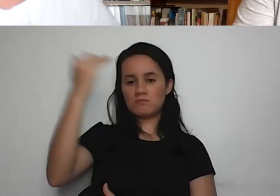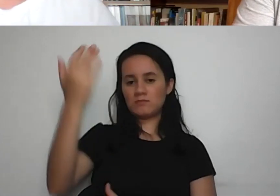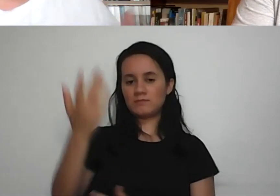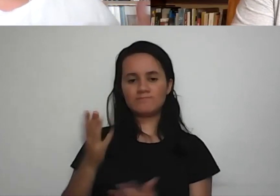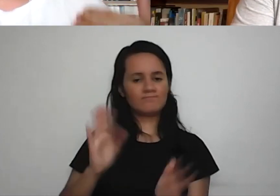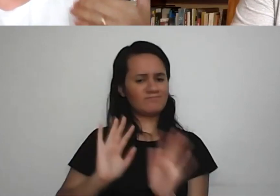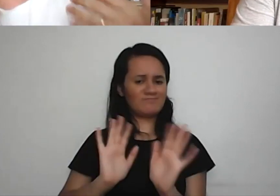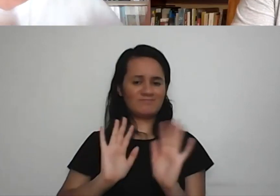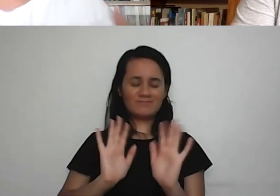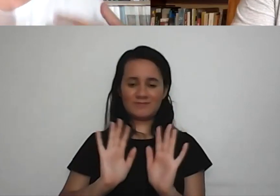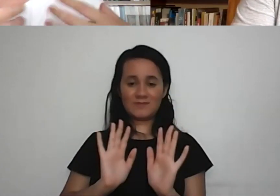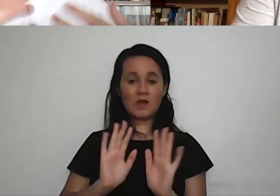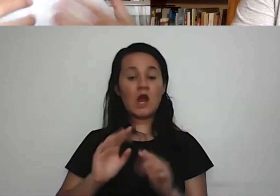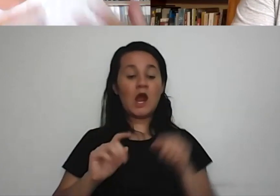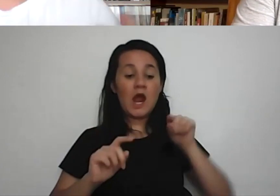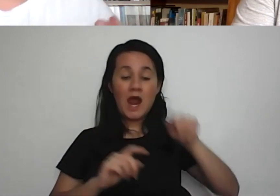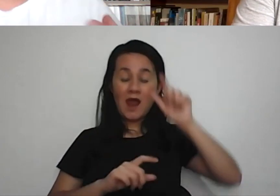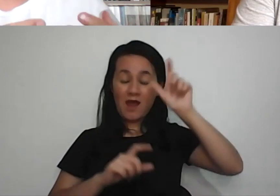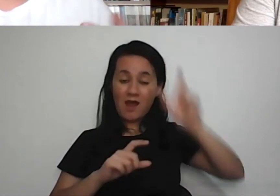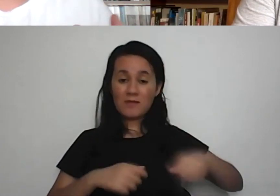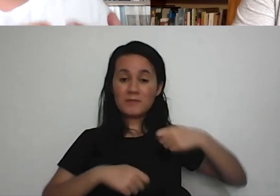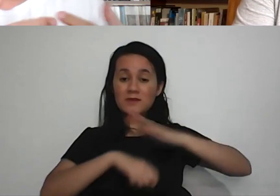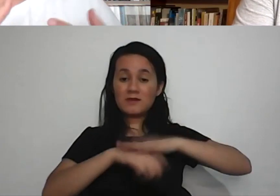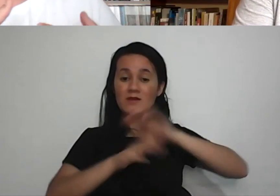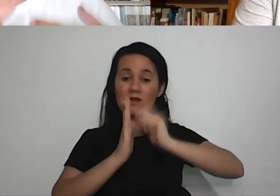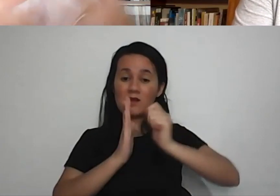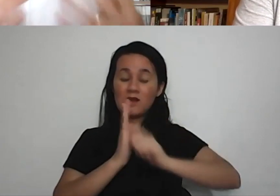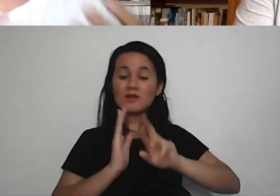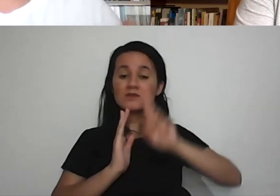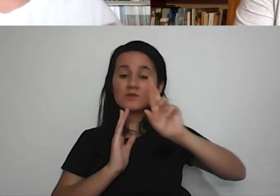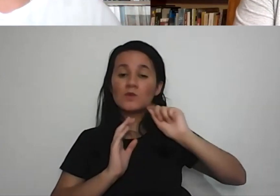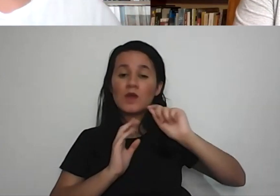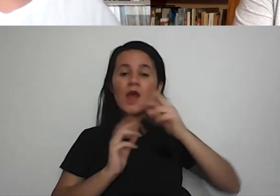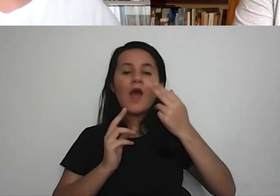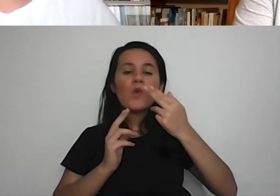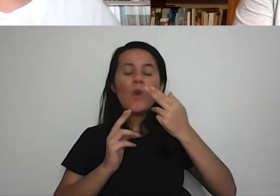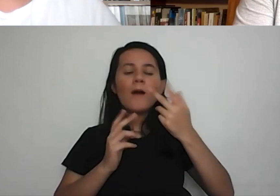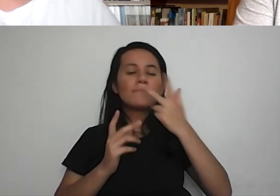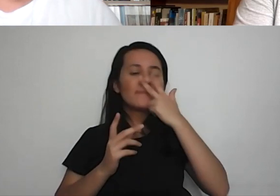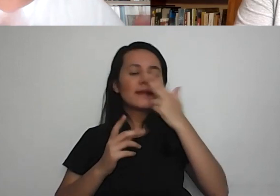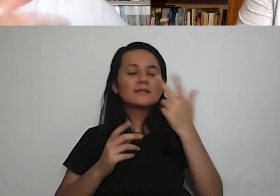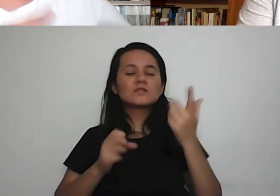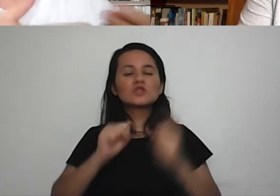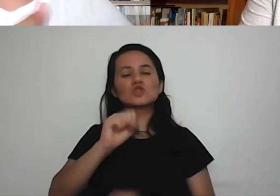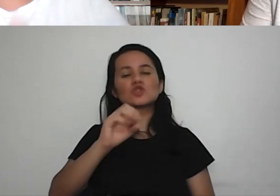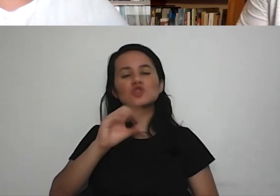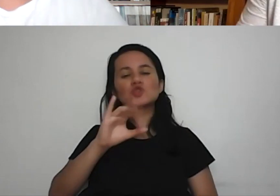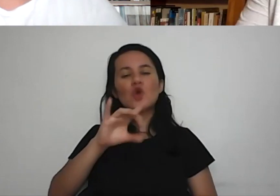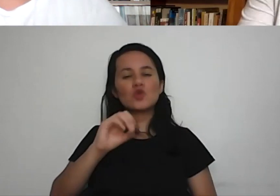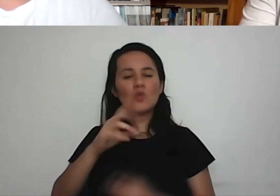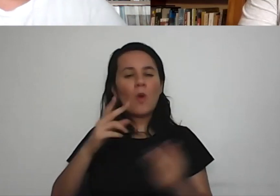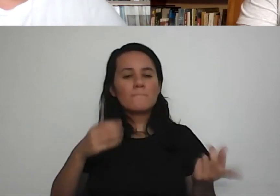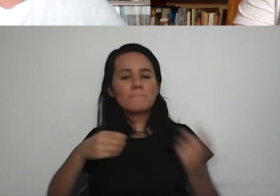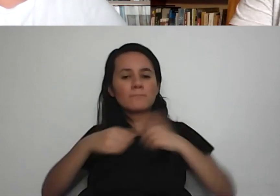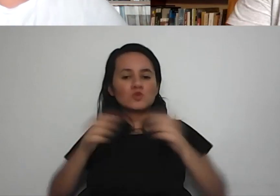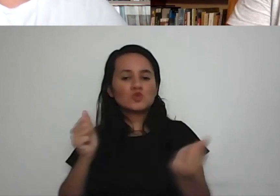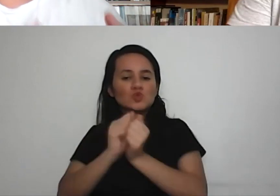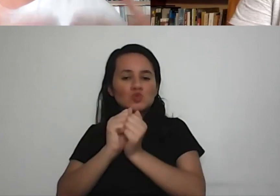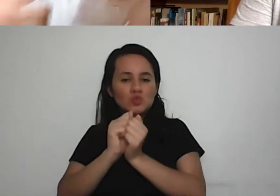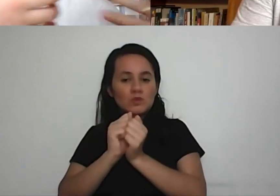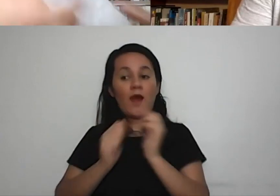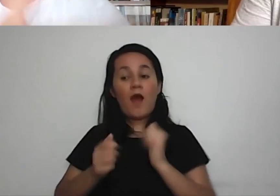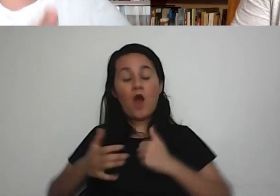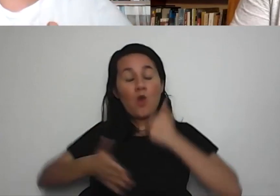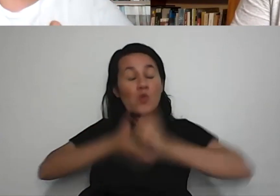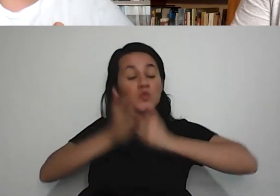esse papel. O autor, ele vira uma espécie de sócio da editora, né, para lutar pelo sucesso do livro. Então é